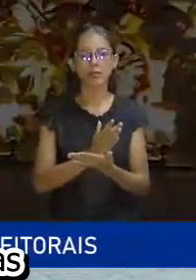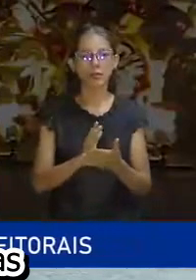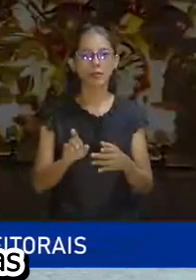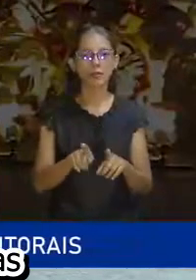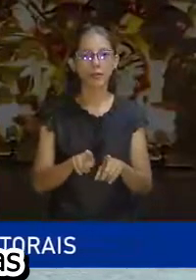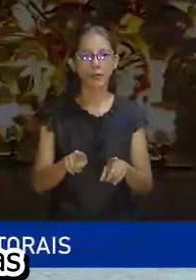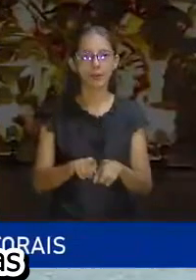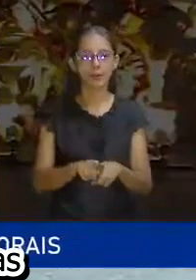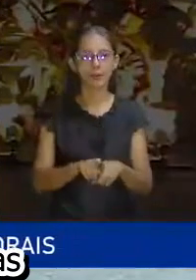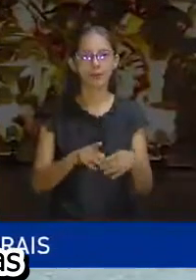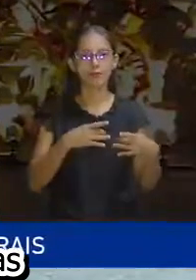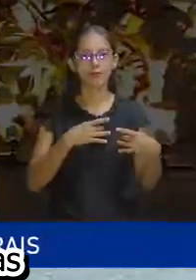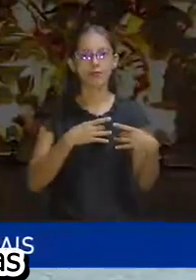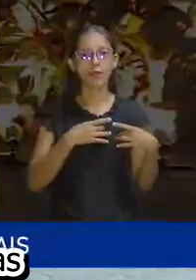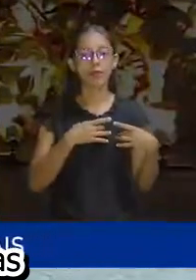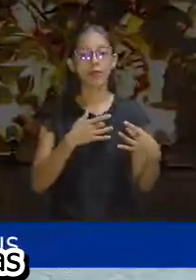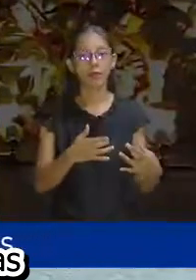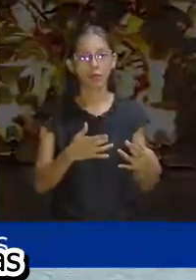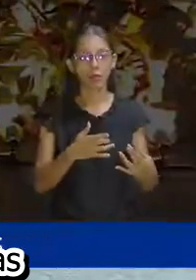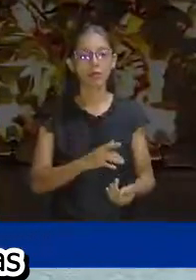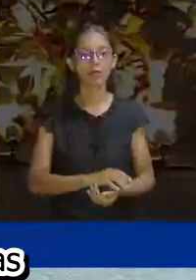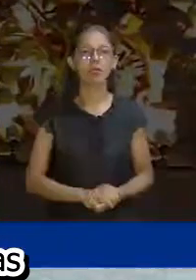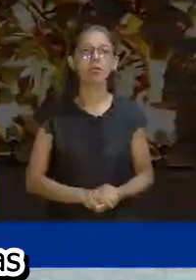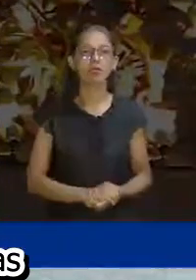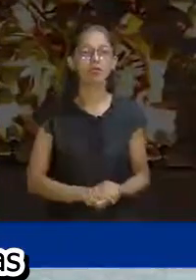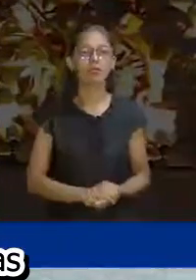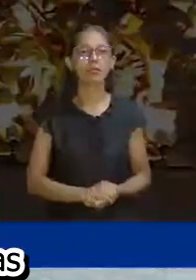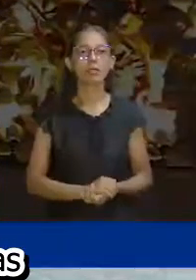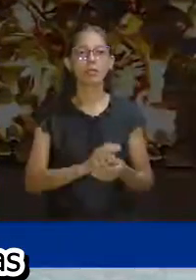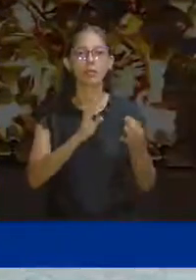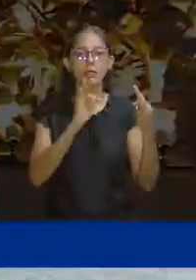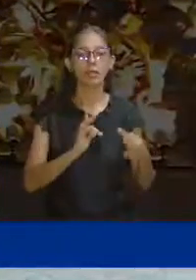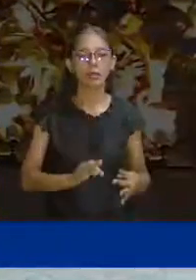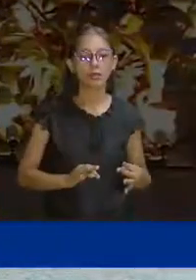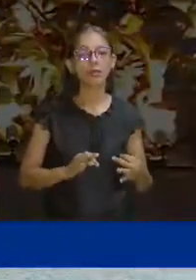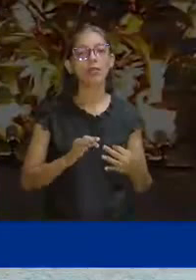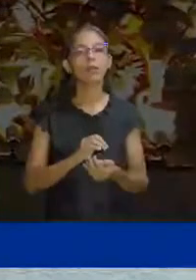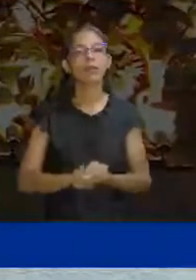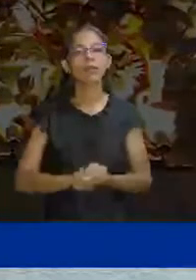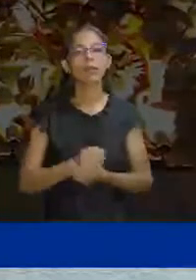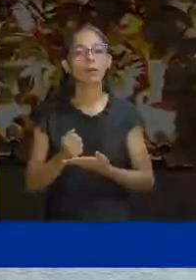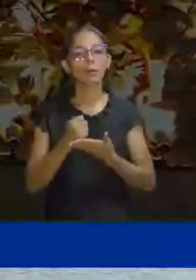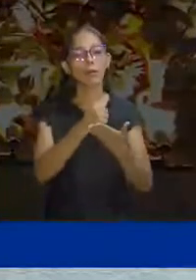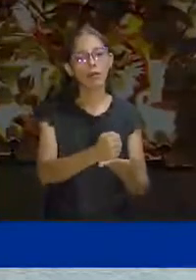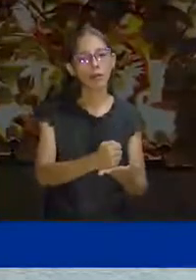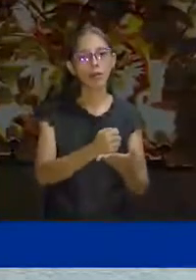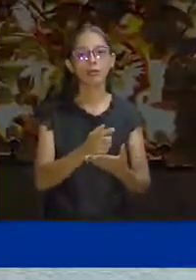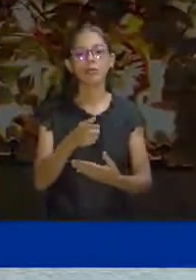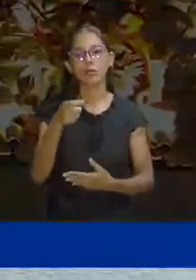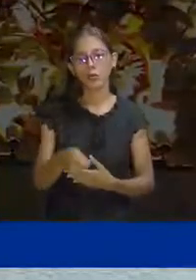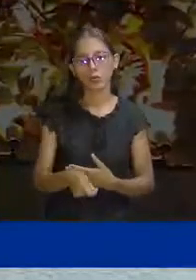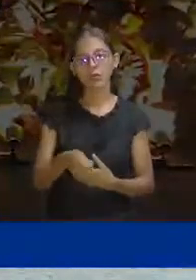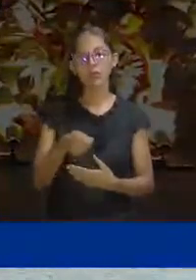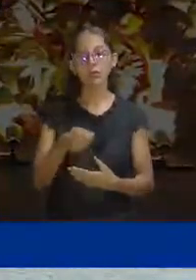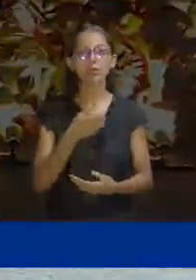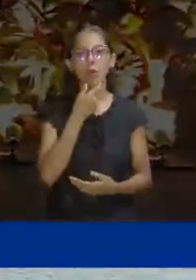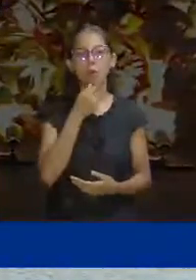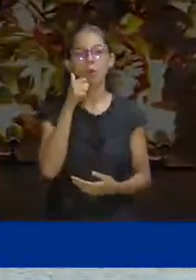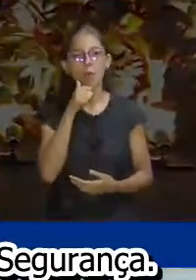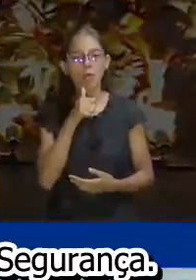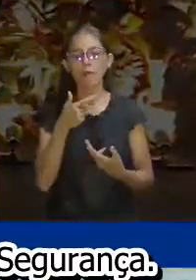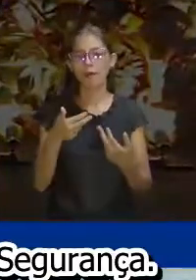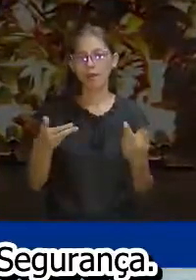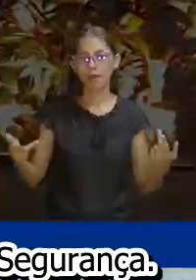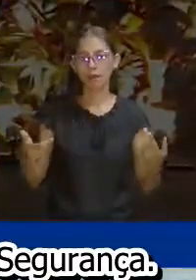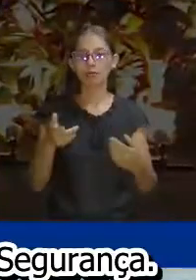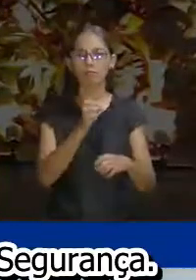de técnicos e técnicas de apoio, de colaboradoras e colaboradores, de juízes e juízas estaduais